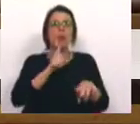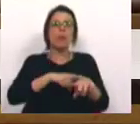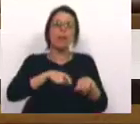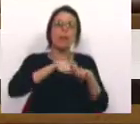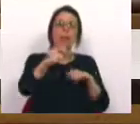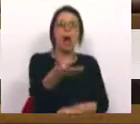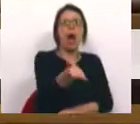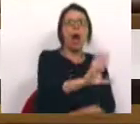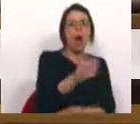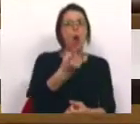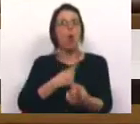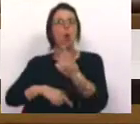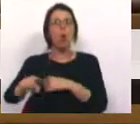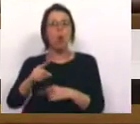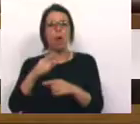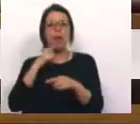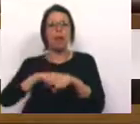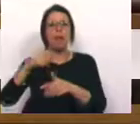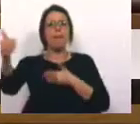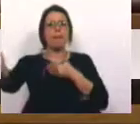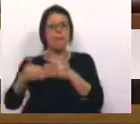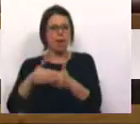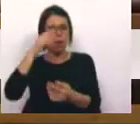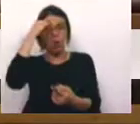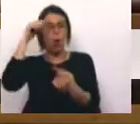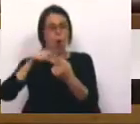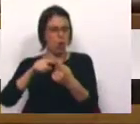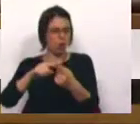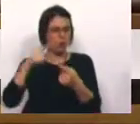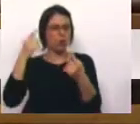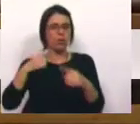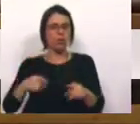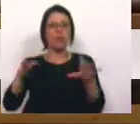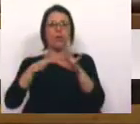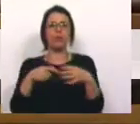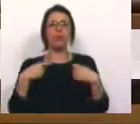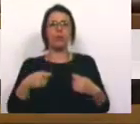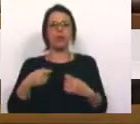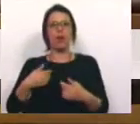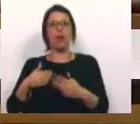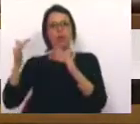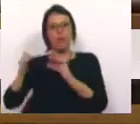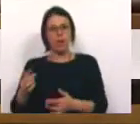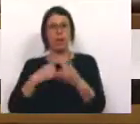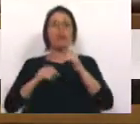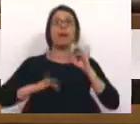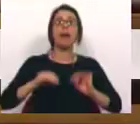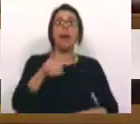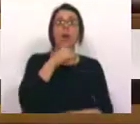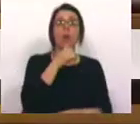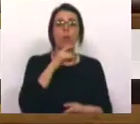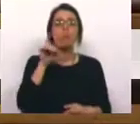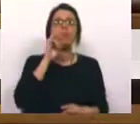os prazos, mas antes para os encurtar, com o objetivo de facilitar os encargos dos concessionários e pondo em causa